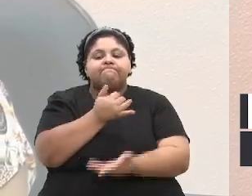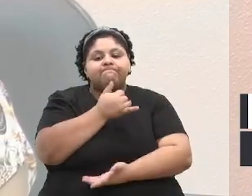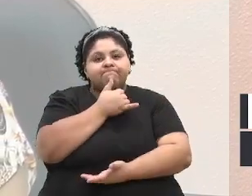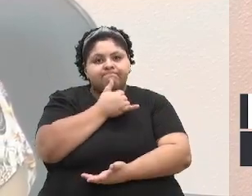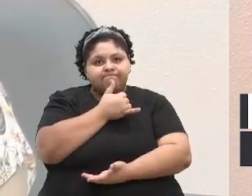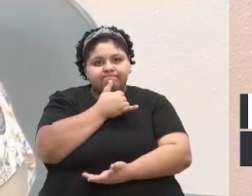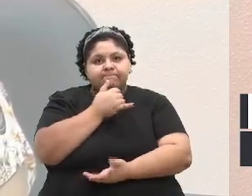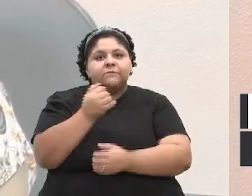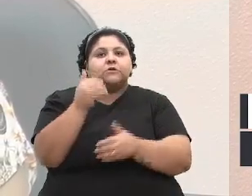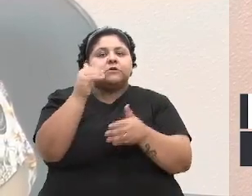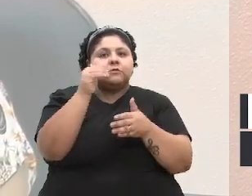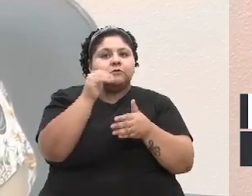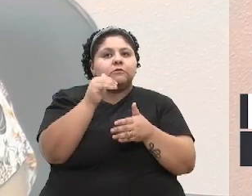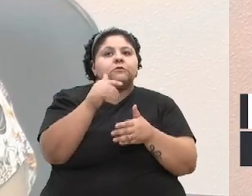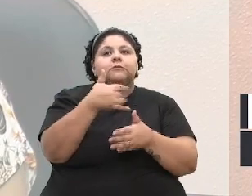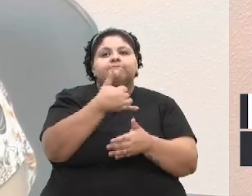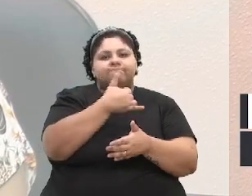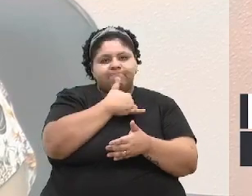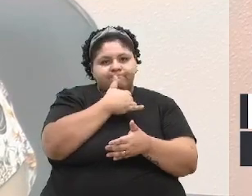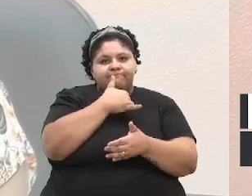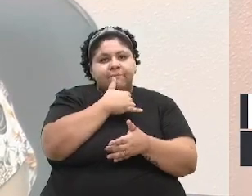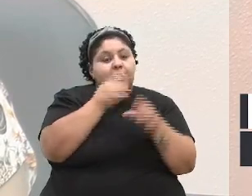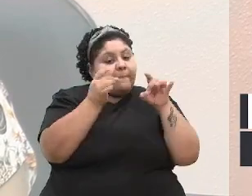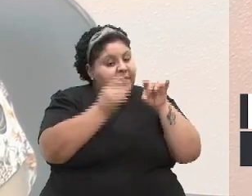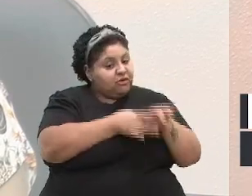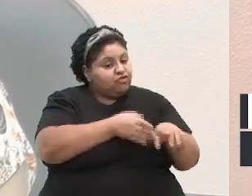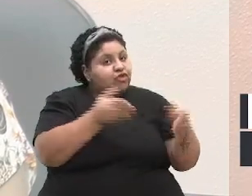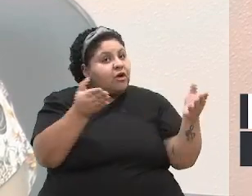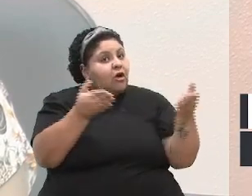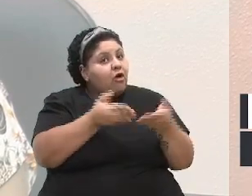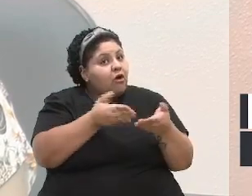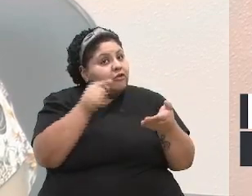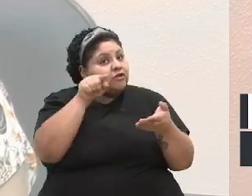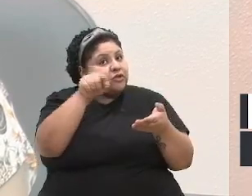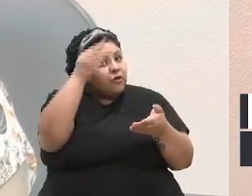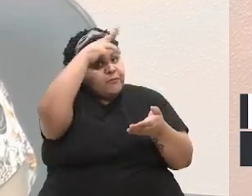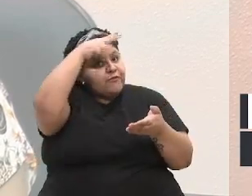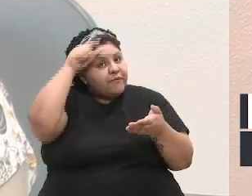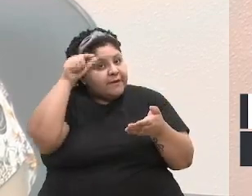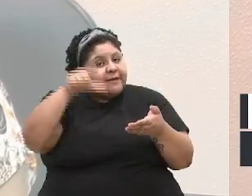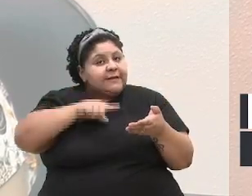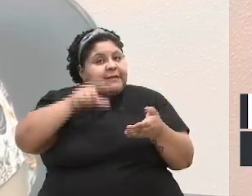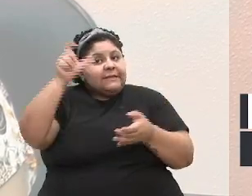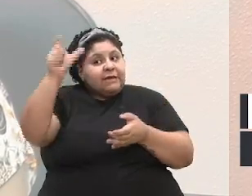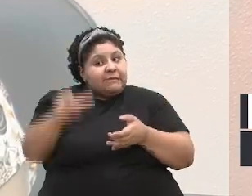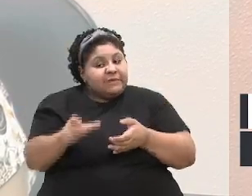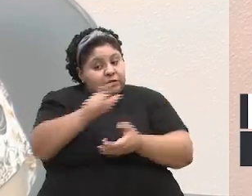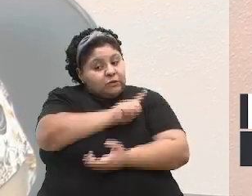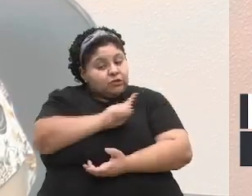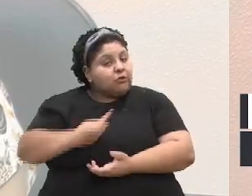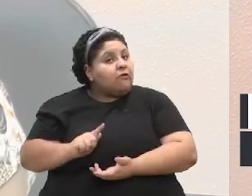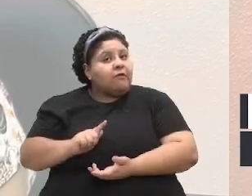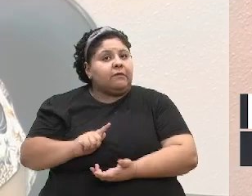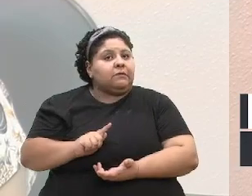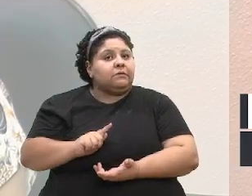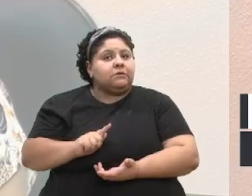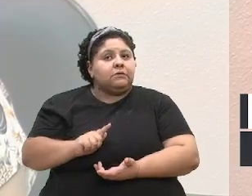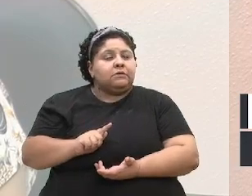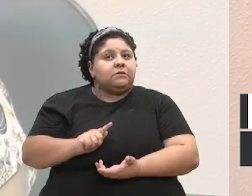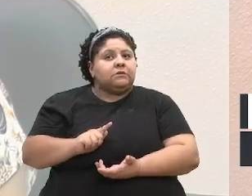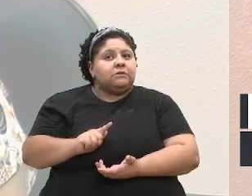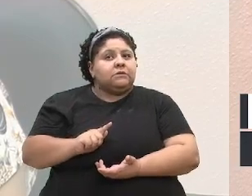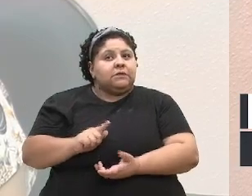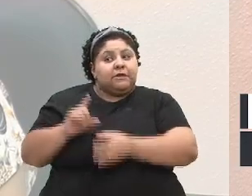Infelizmente, bota o senhor em maus lençóis. Tá? Tem gente do governo que bota o senhor